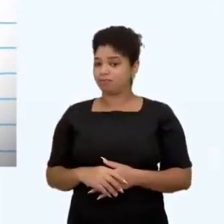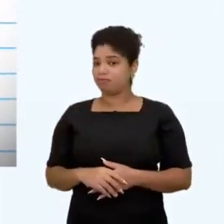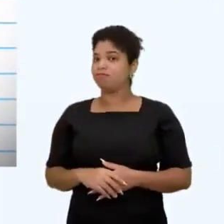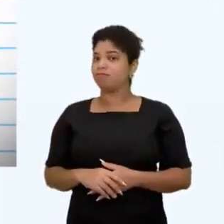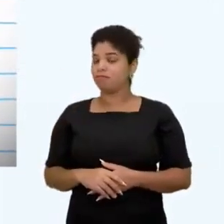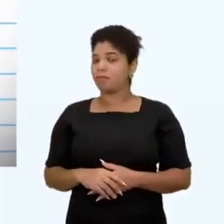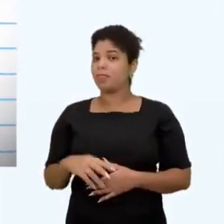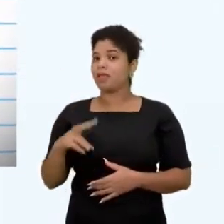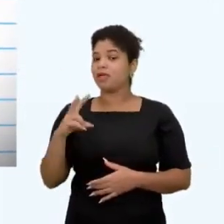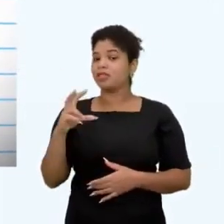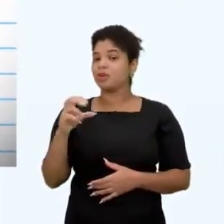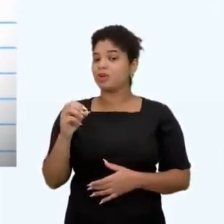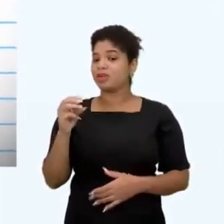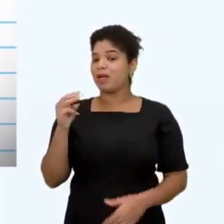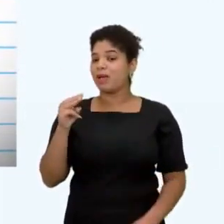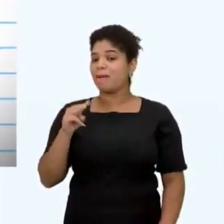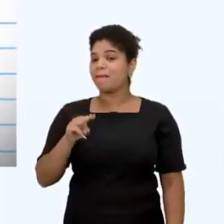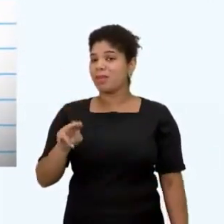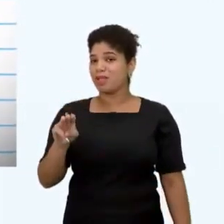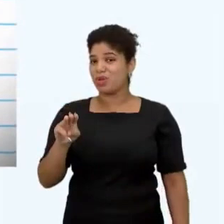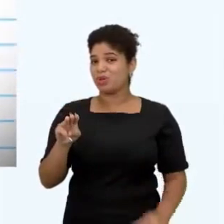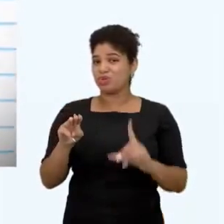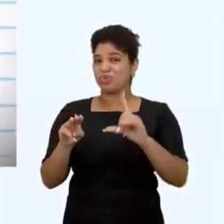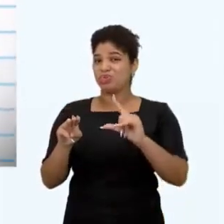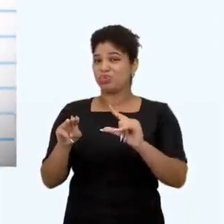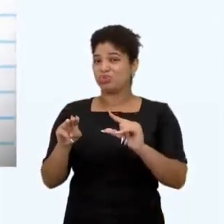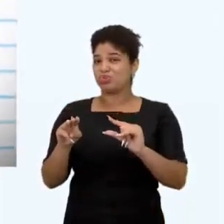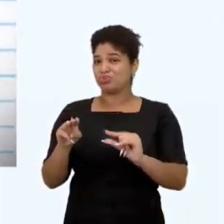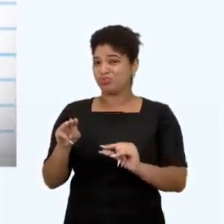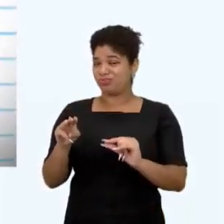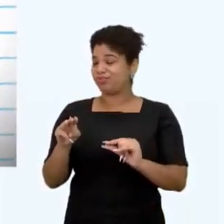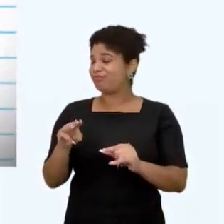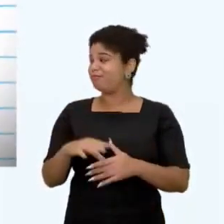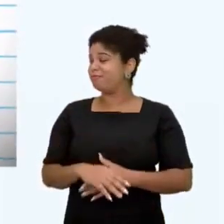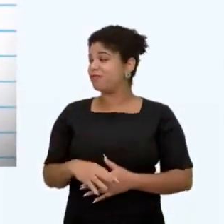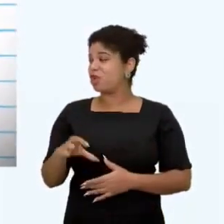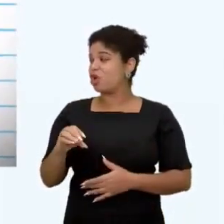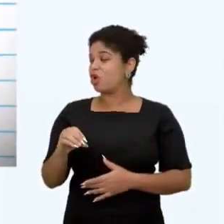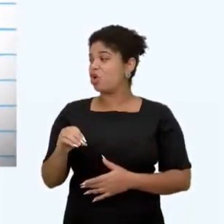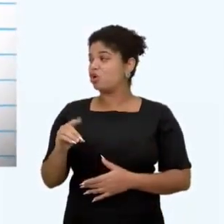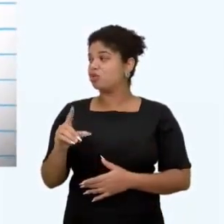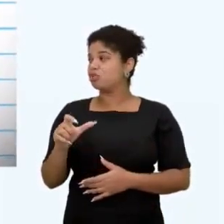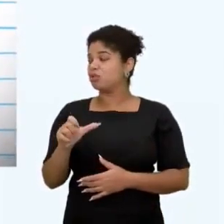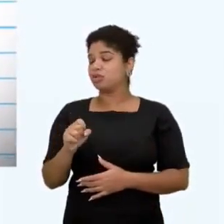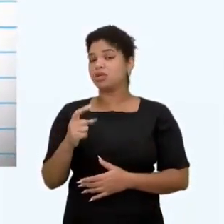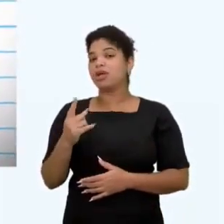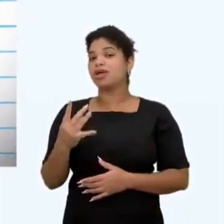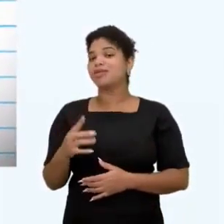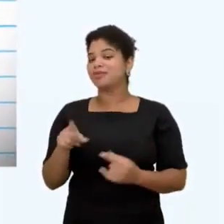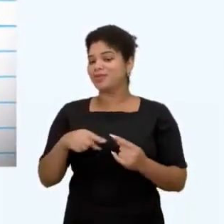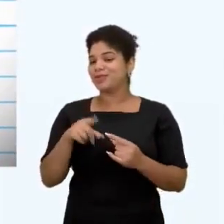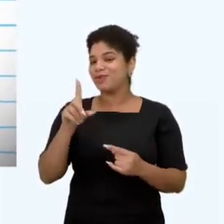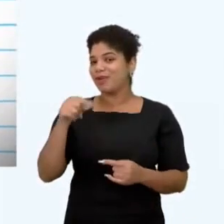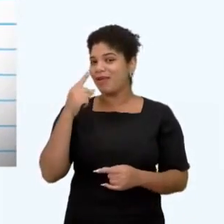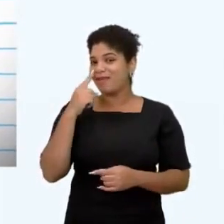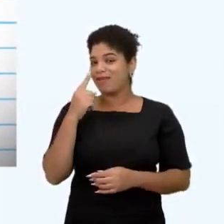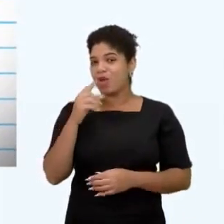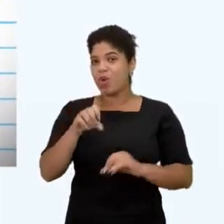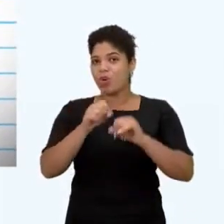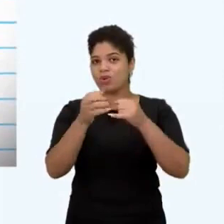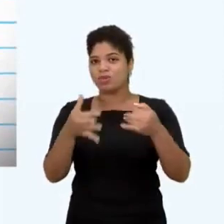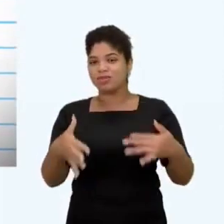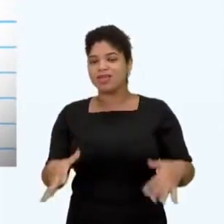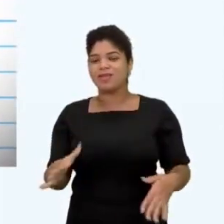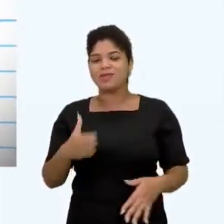ano 50 bilhões de dólares a menos do que poderiam gerar. O ODS 14 almeja assegurar oceanos saudáveis e produtivos por meio